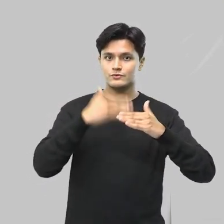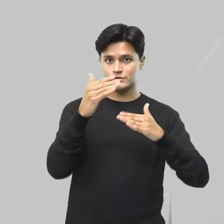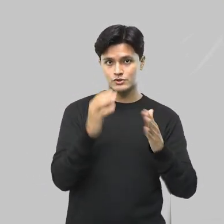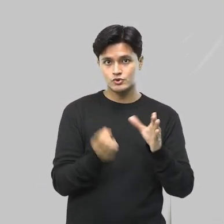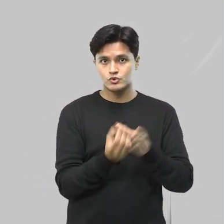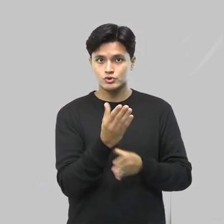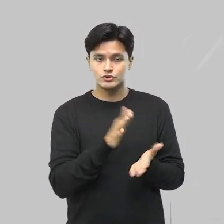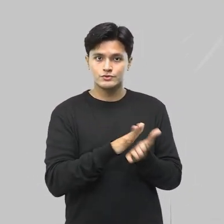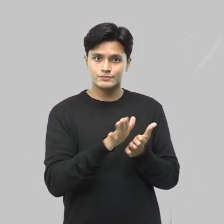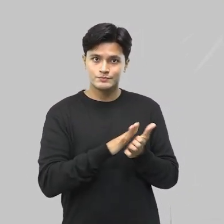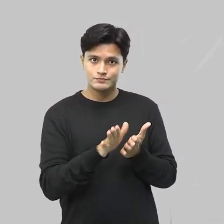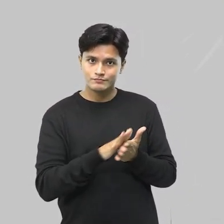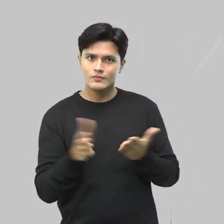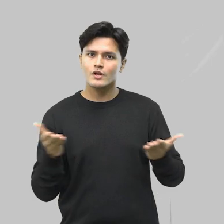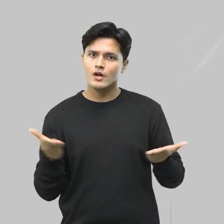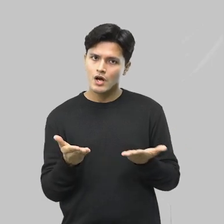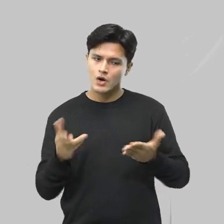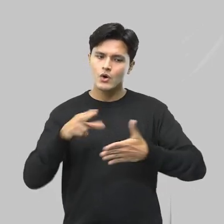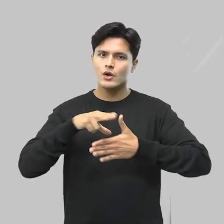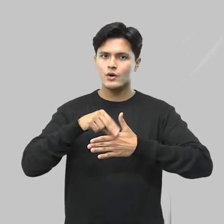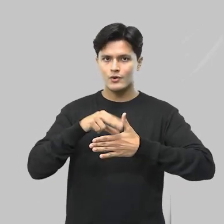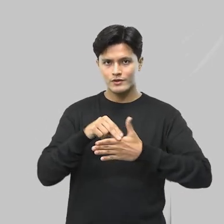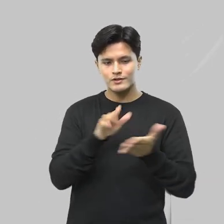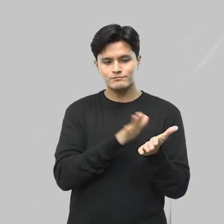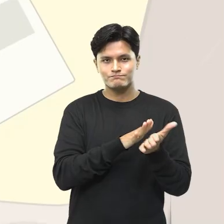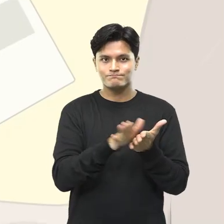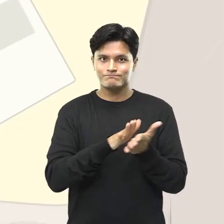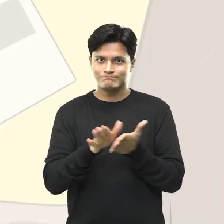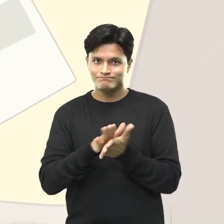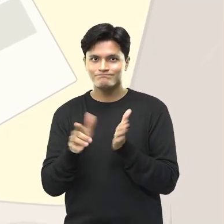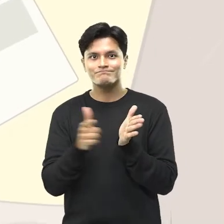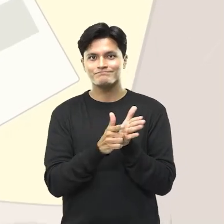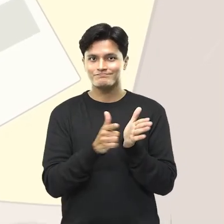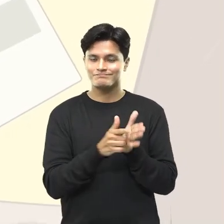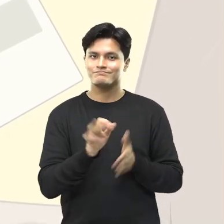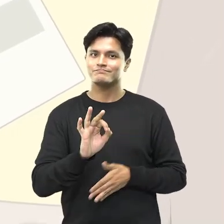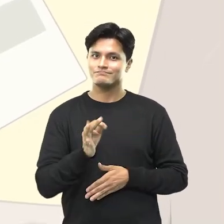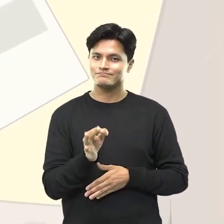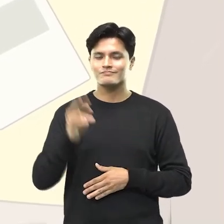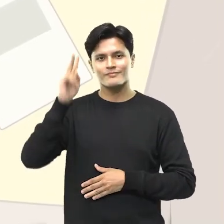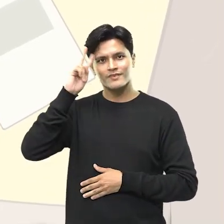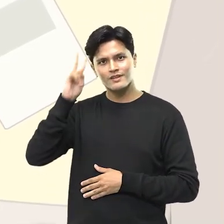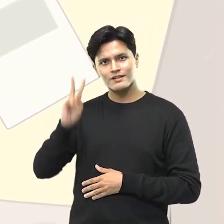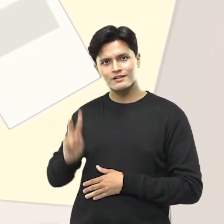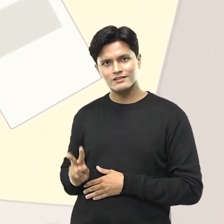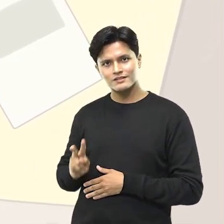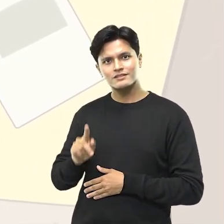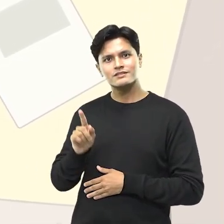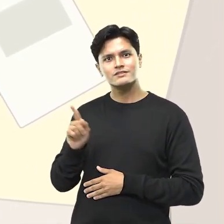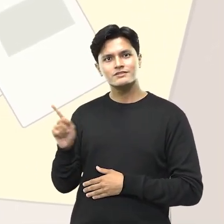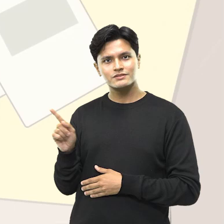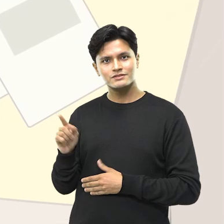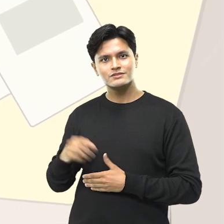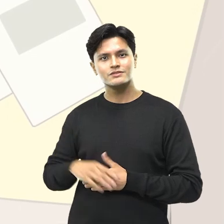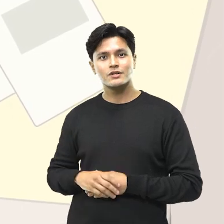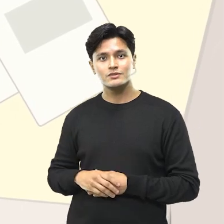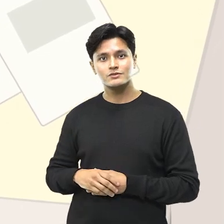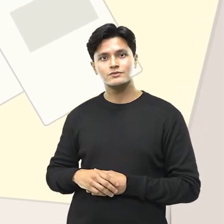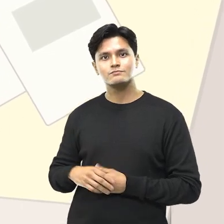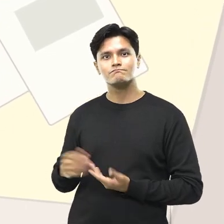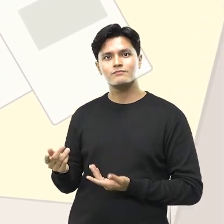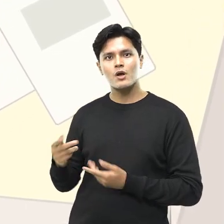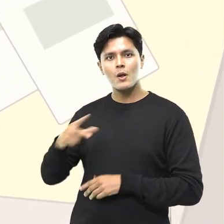ser impresso e apresentado pendurado em cordas nas ruas. Essas histórias foram trazidas pelos portugueses e